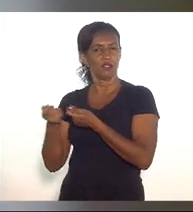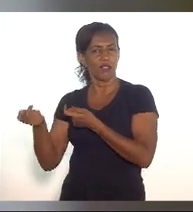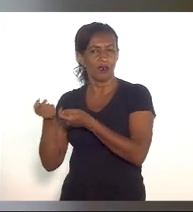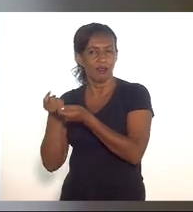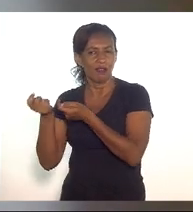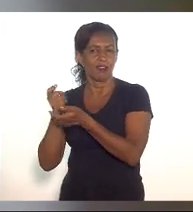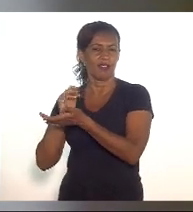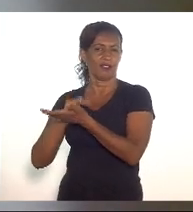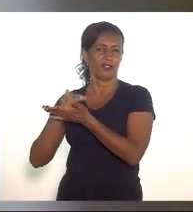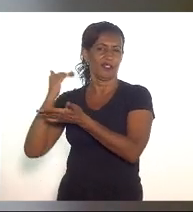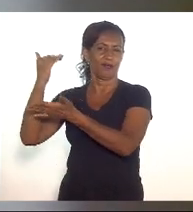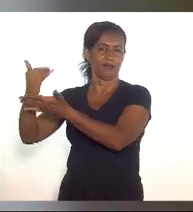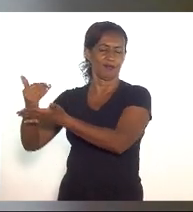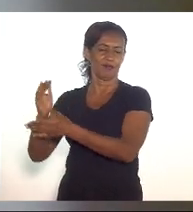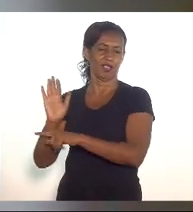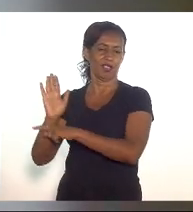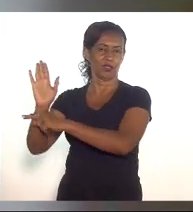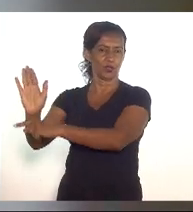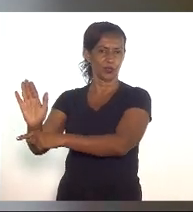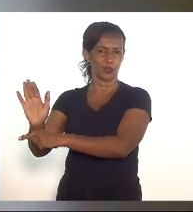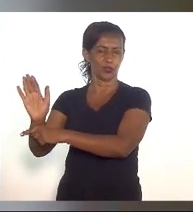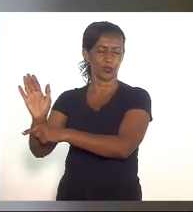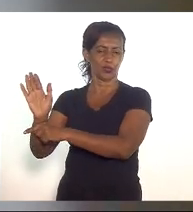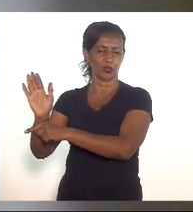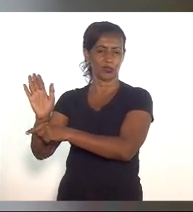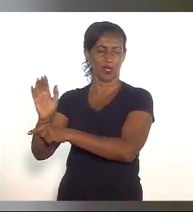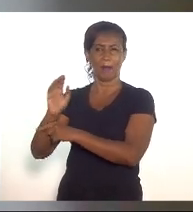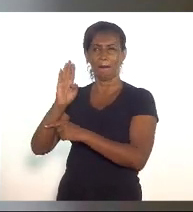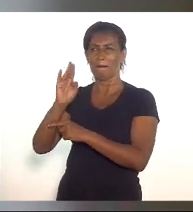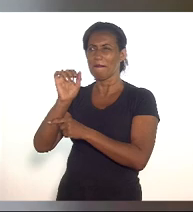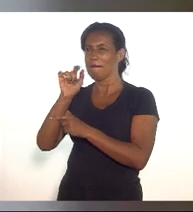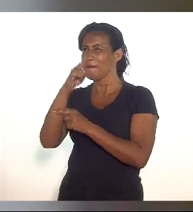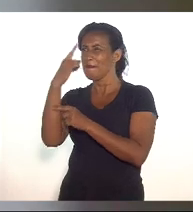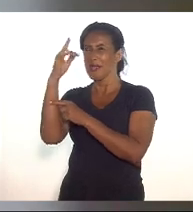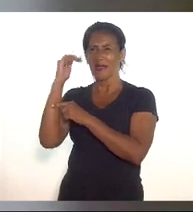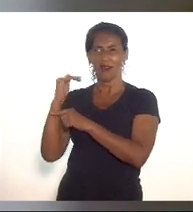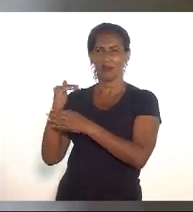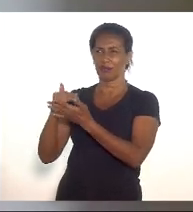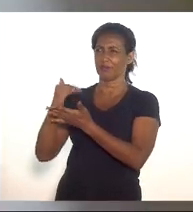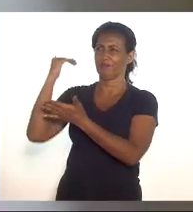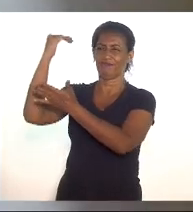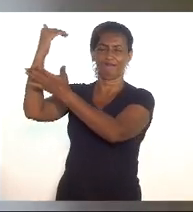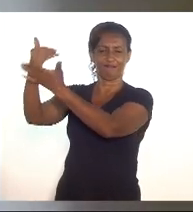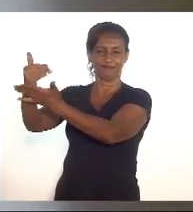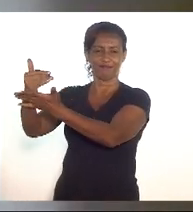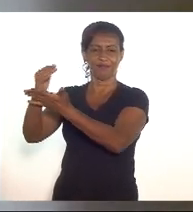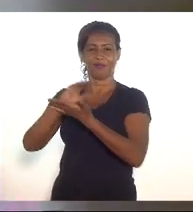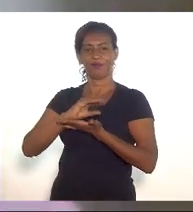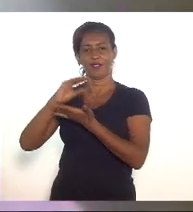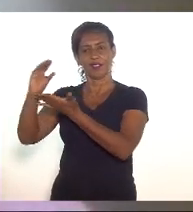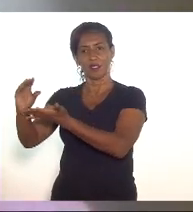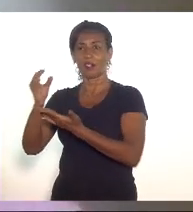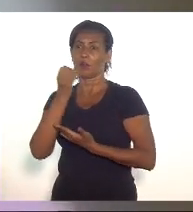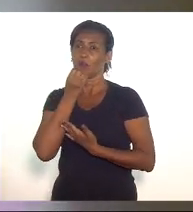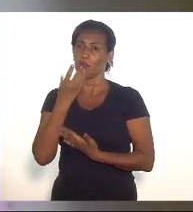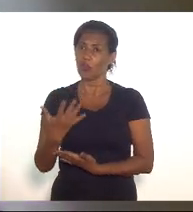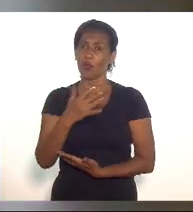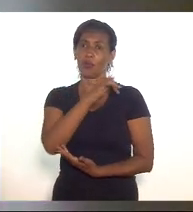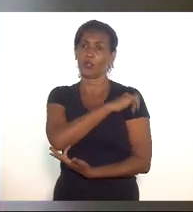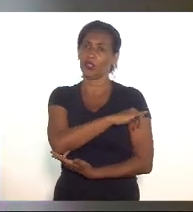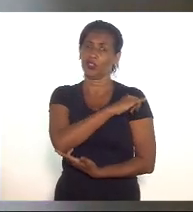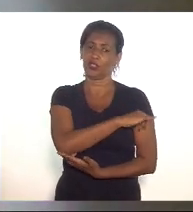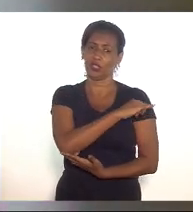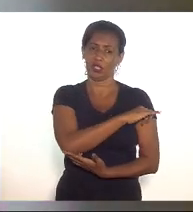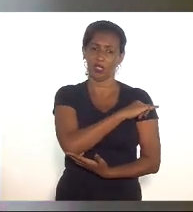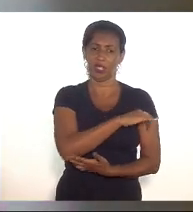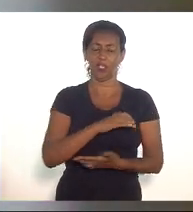que superam a casa do bilhão de reais. Portanto, uma notícia boa para o Rio de Janeiro,